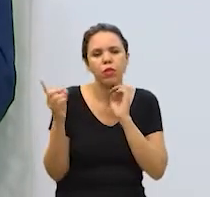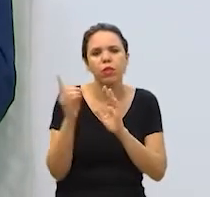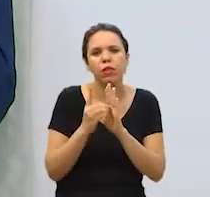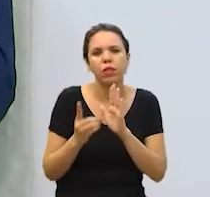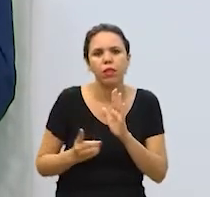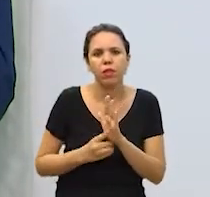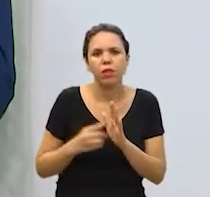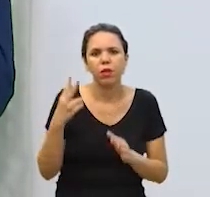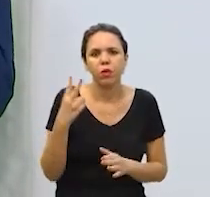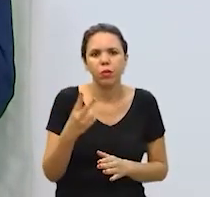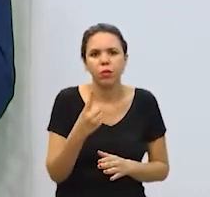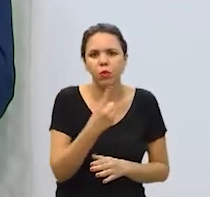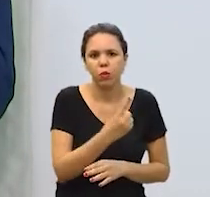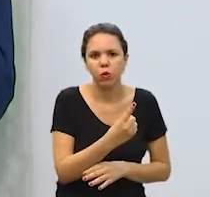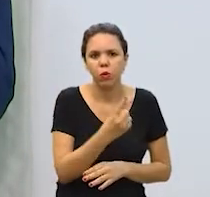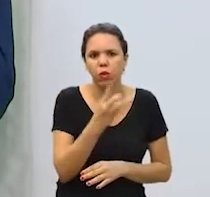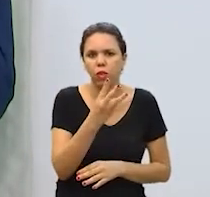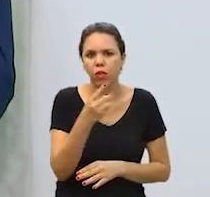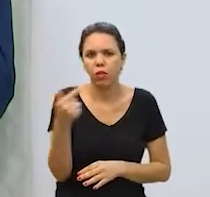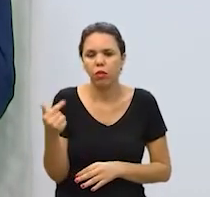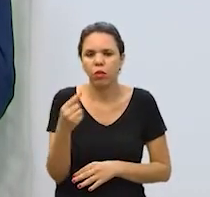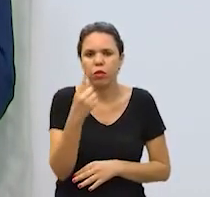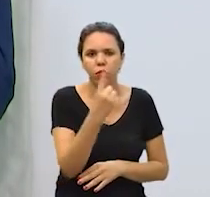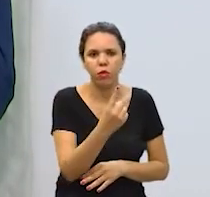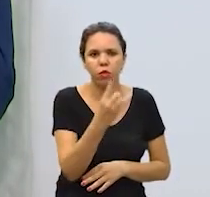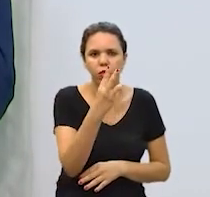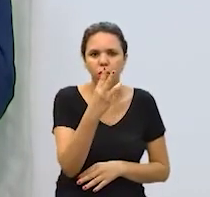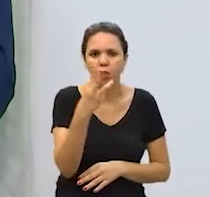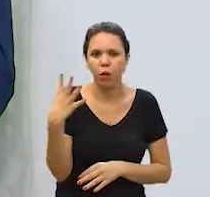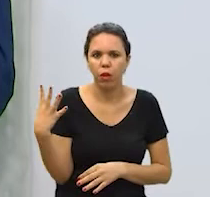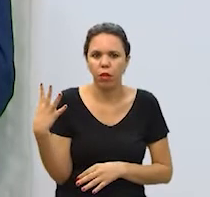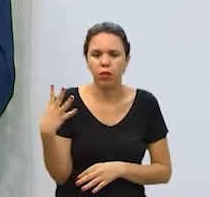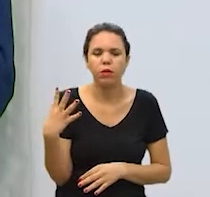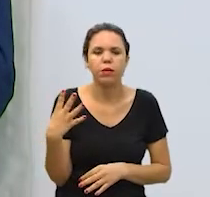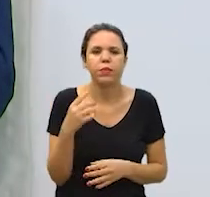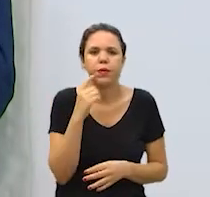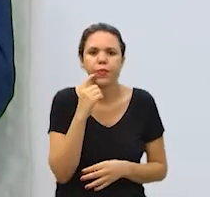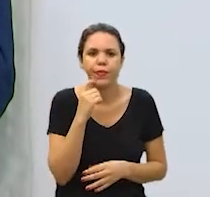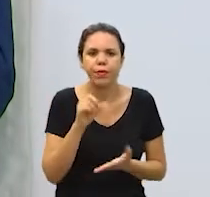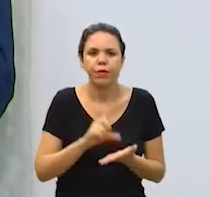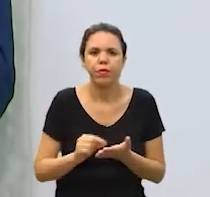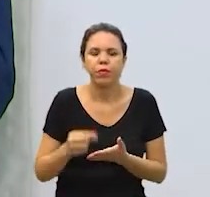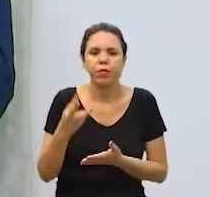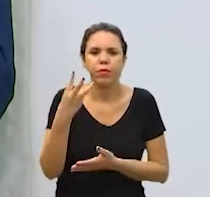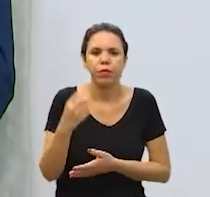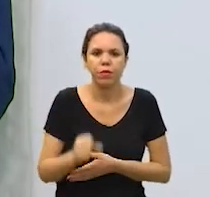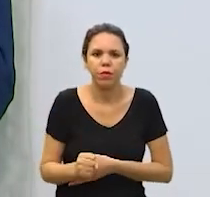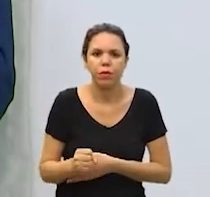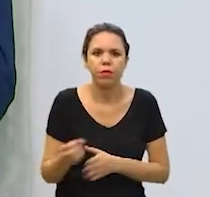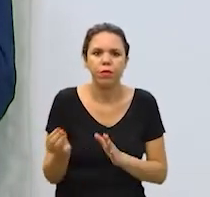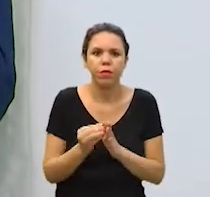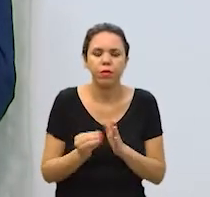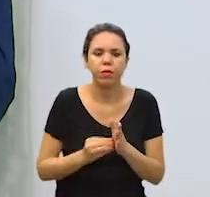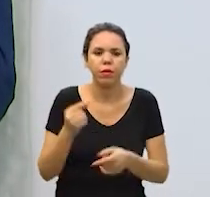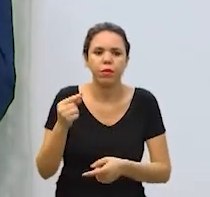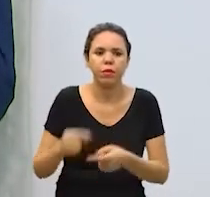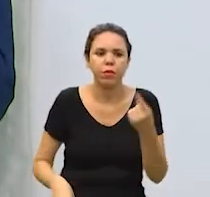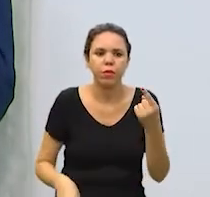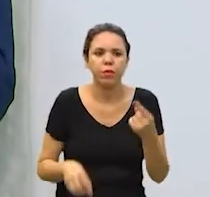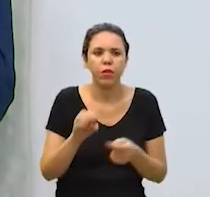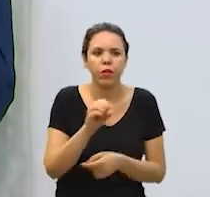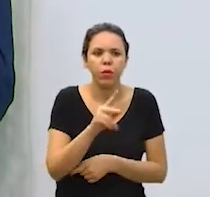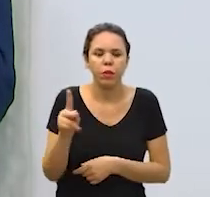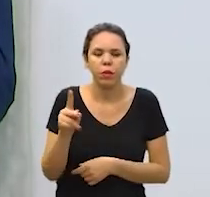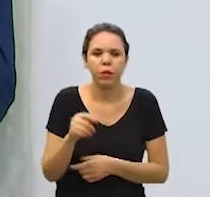dois decretos, um de 32 e outro de 34. E ali, no artigo 38, constava que